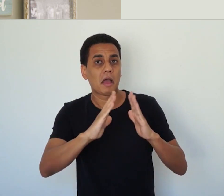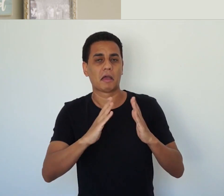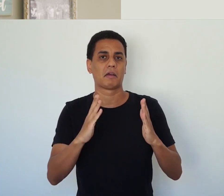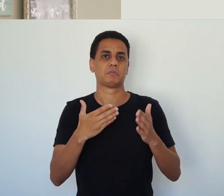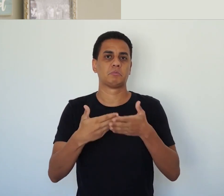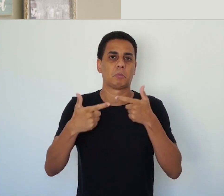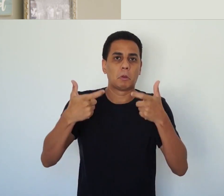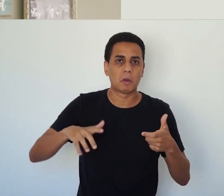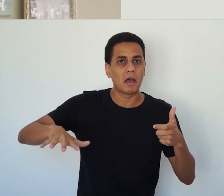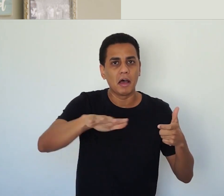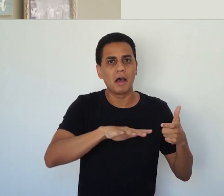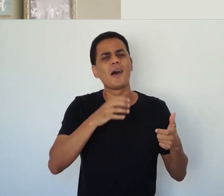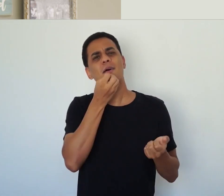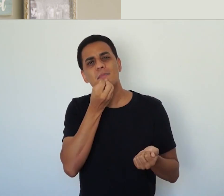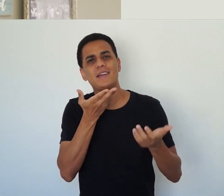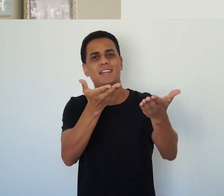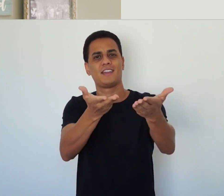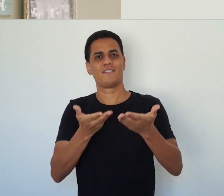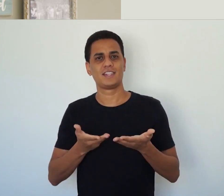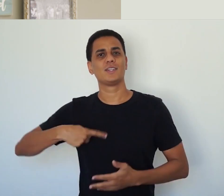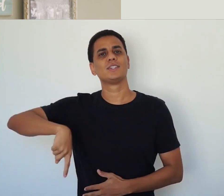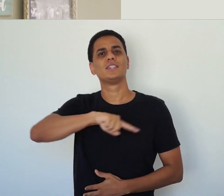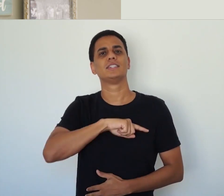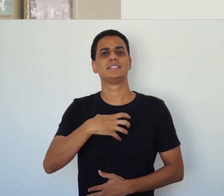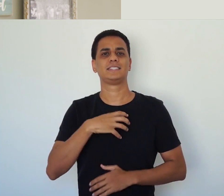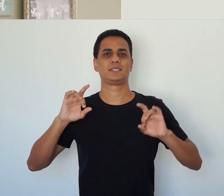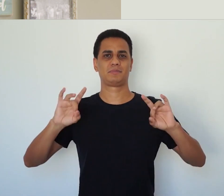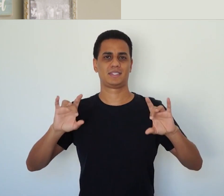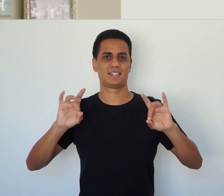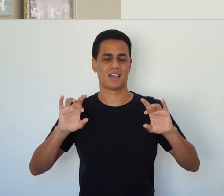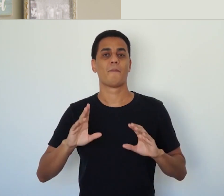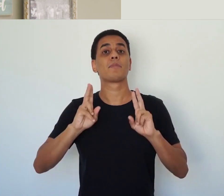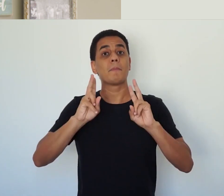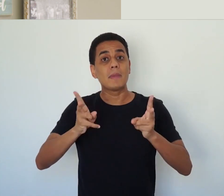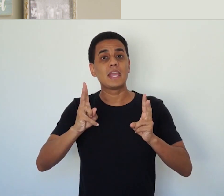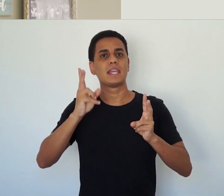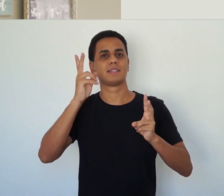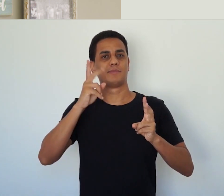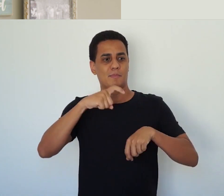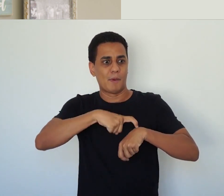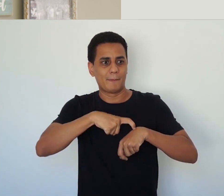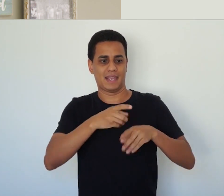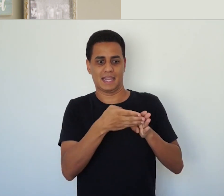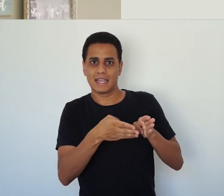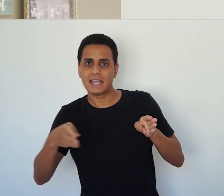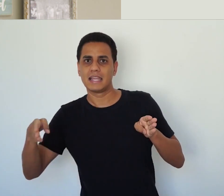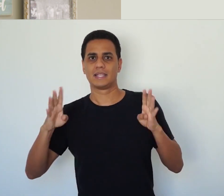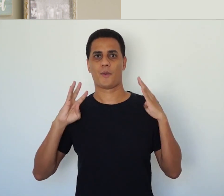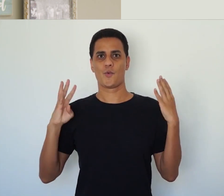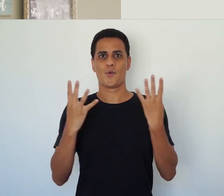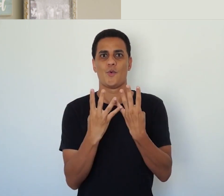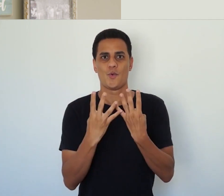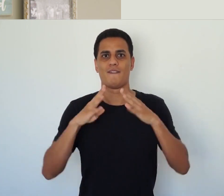está chegando na sua casa ou em algum lugar onde você esteja. Muito bem-vindo. Para nós é especial de novo no meio desse